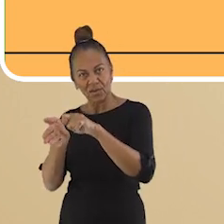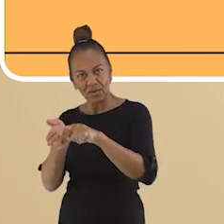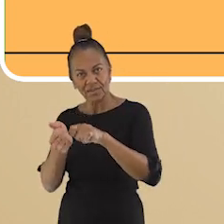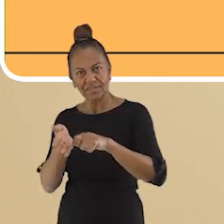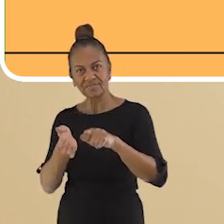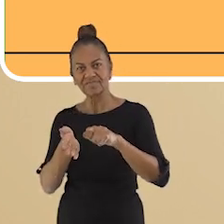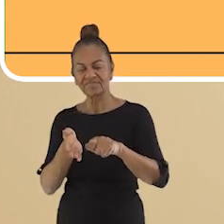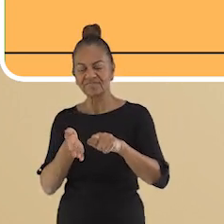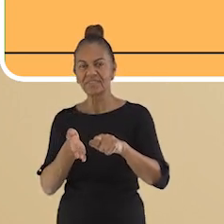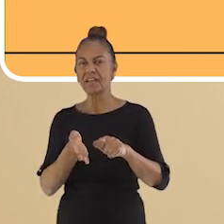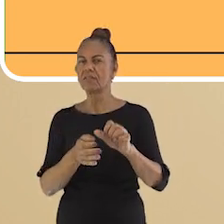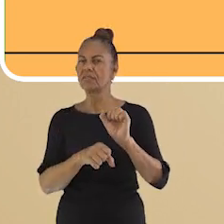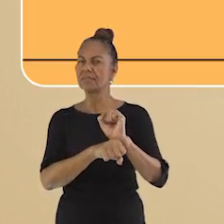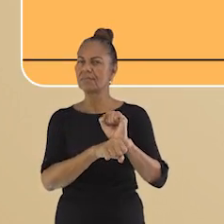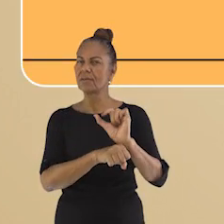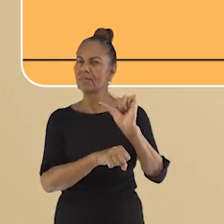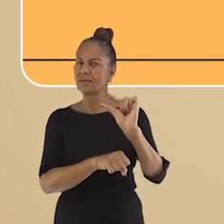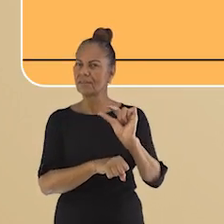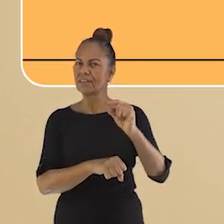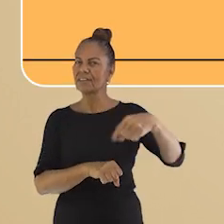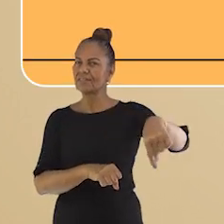vocês fazerem a escrita.